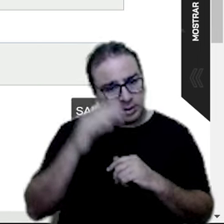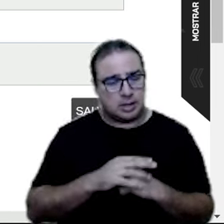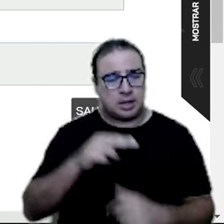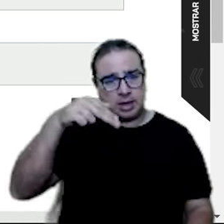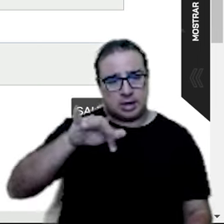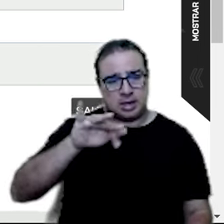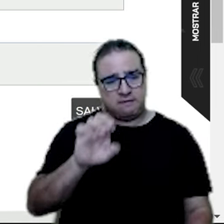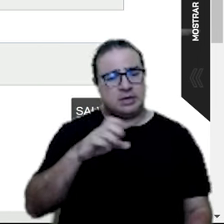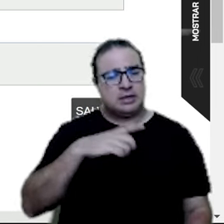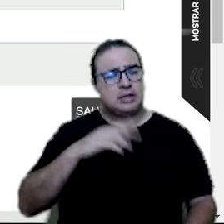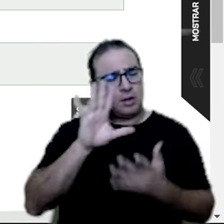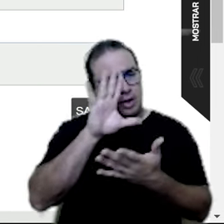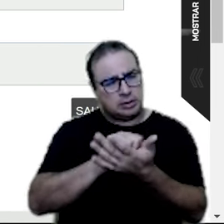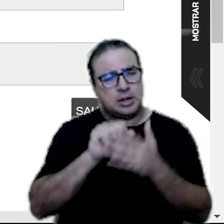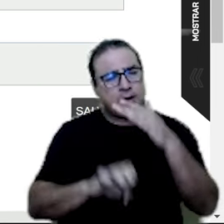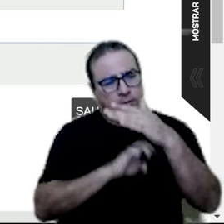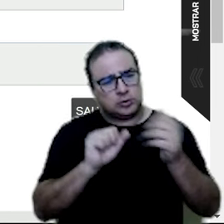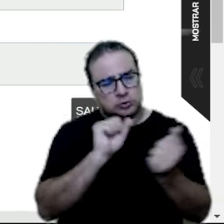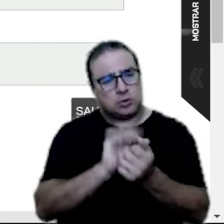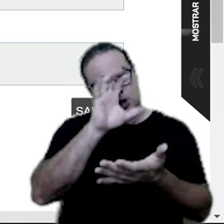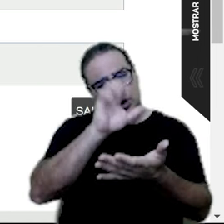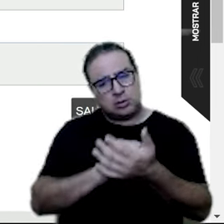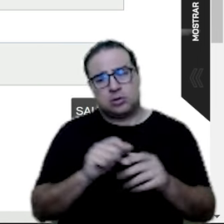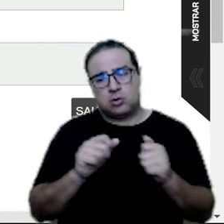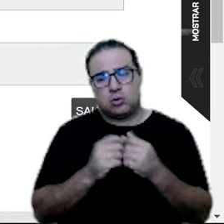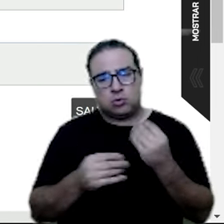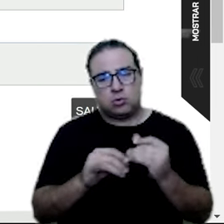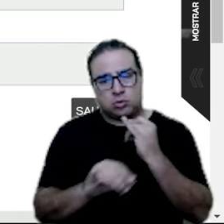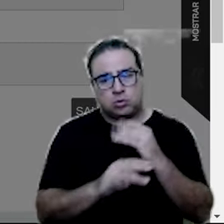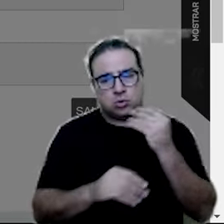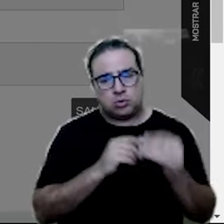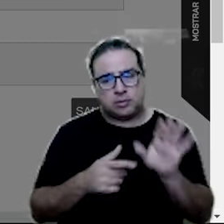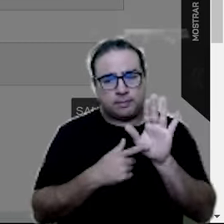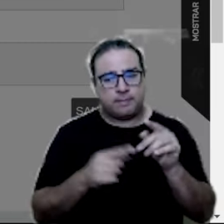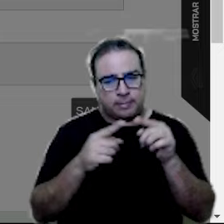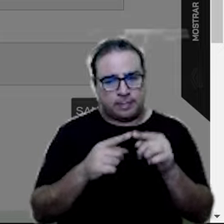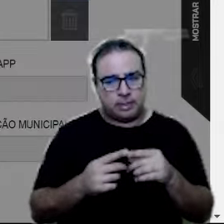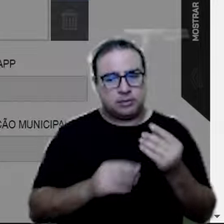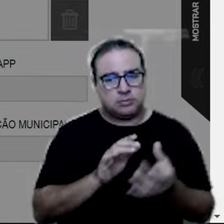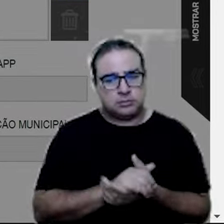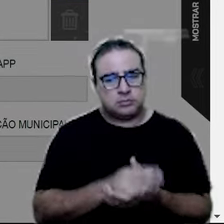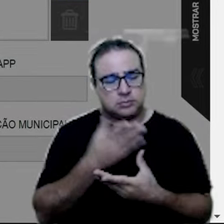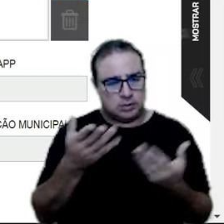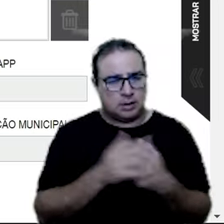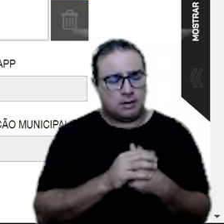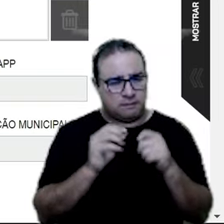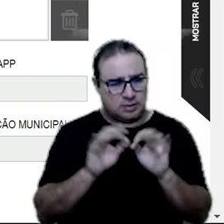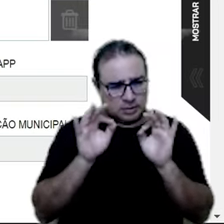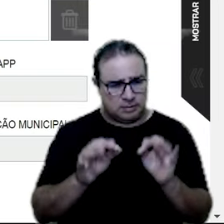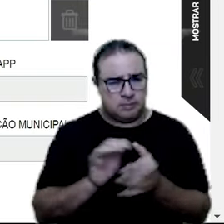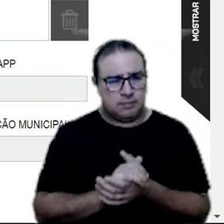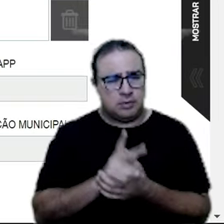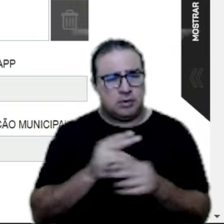pensamento da nfe você faz o cadastro da empresa o cadastro do empresário ele tem que tá aqui as configurações da empresa feitas